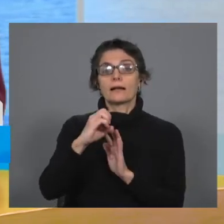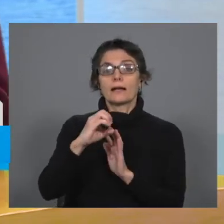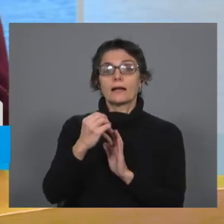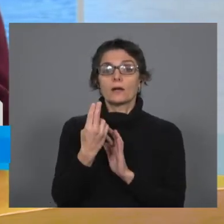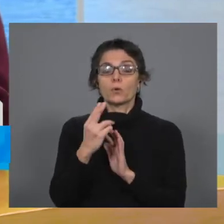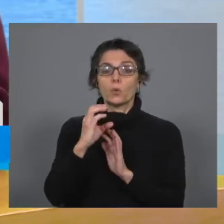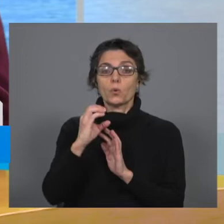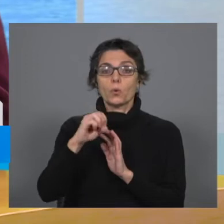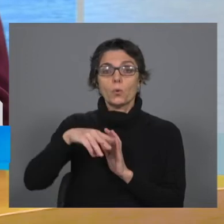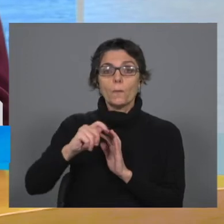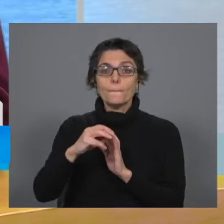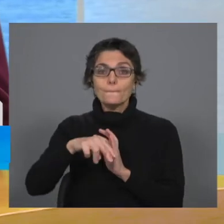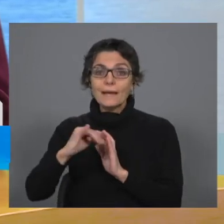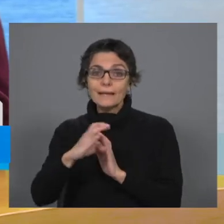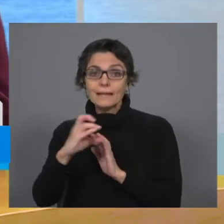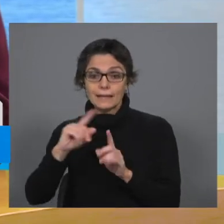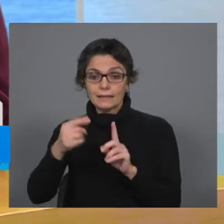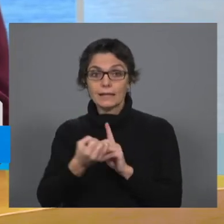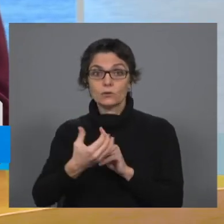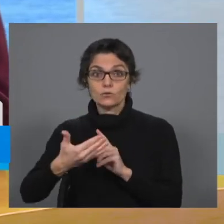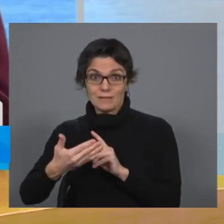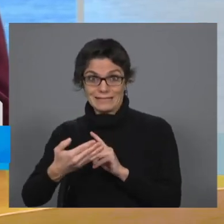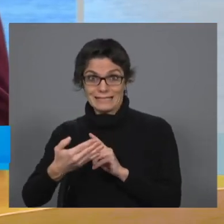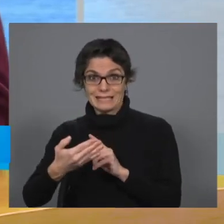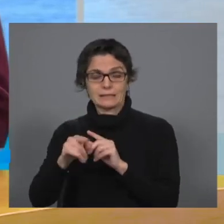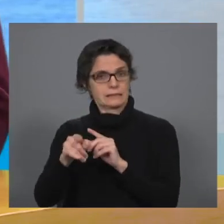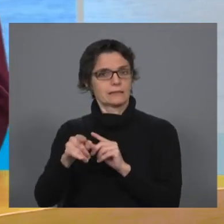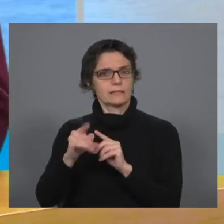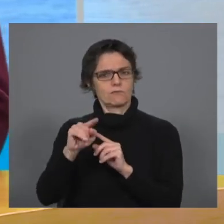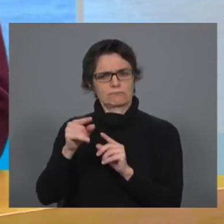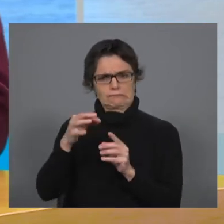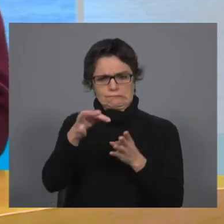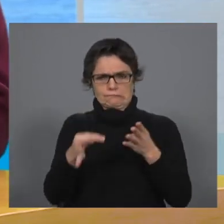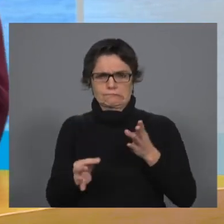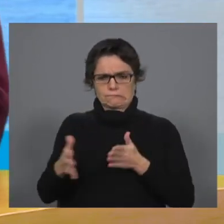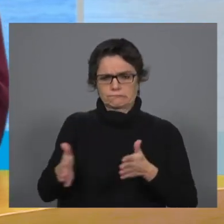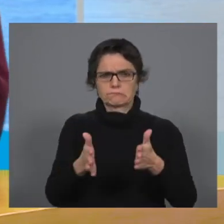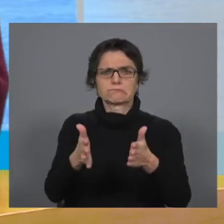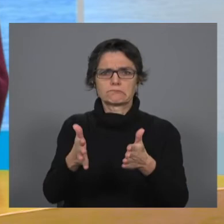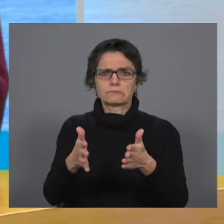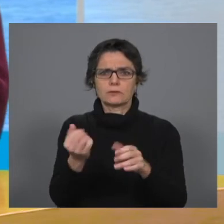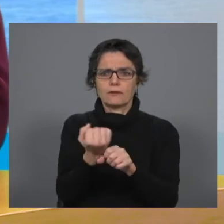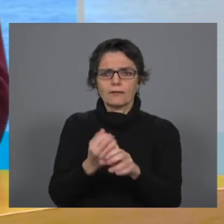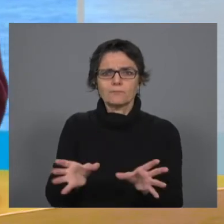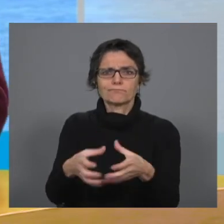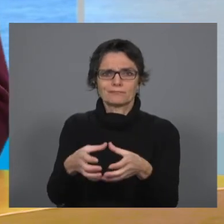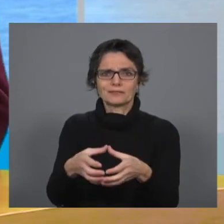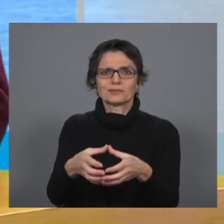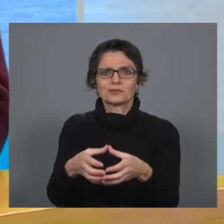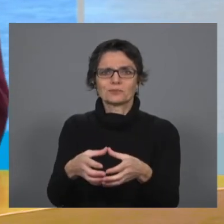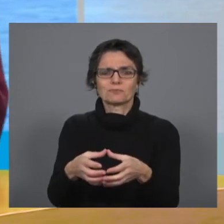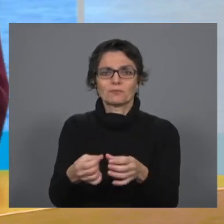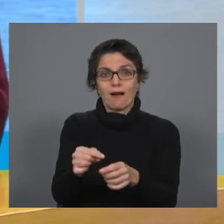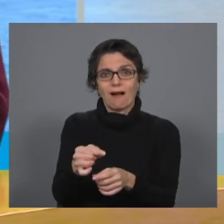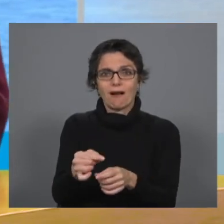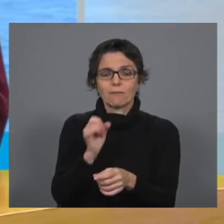onde já há um conjunto de compromissos e de caminhos apontados para este trabalho em comum. E um deles, até aparece desde muito cedo